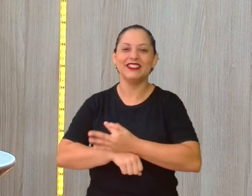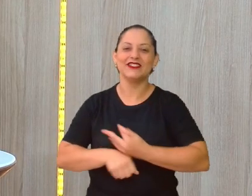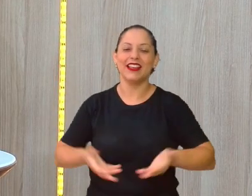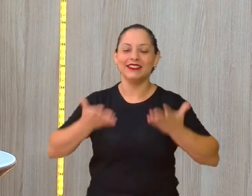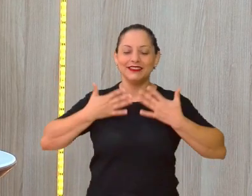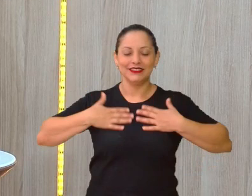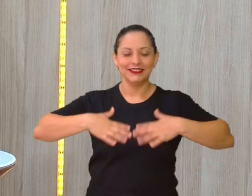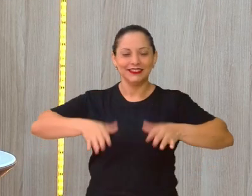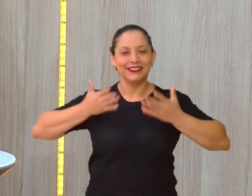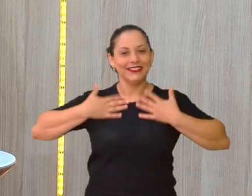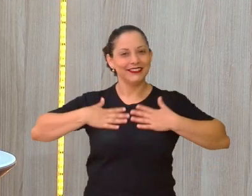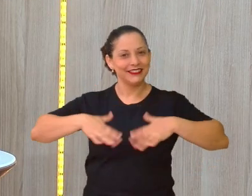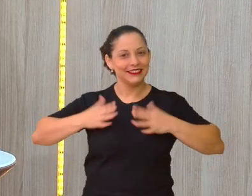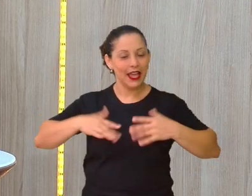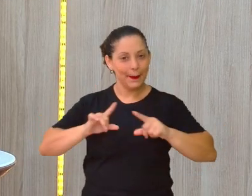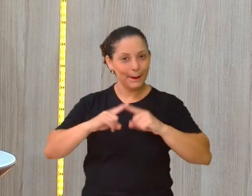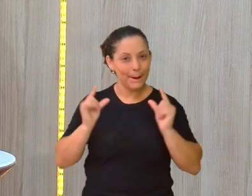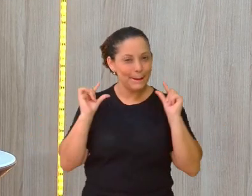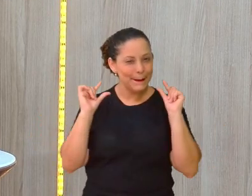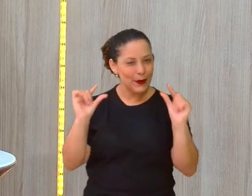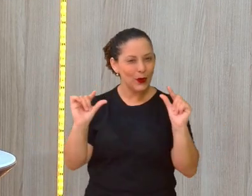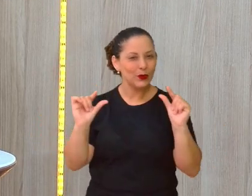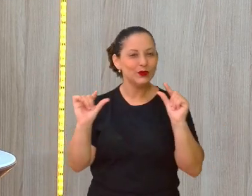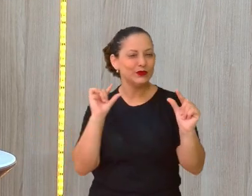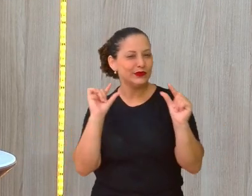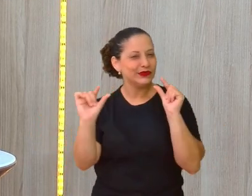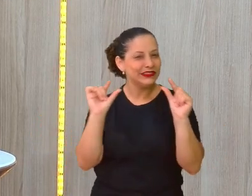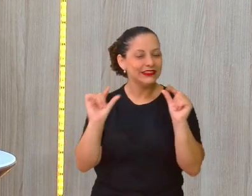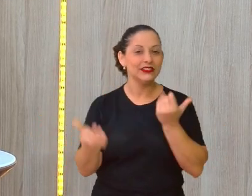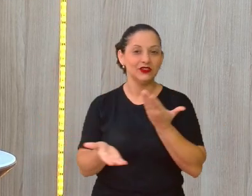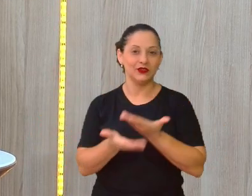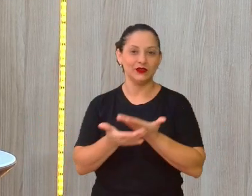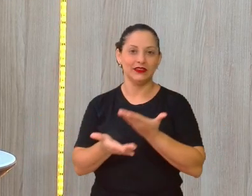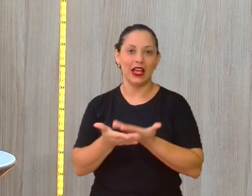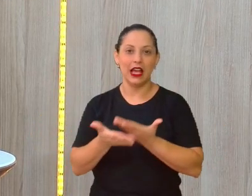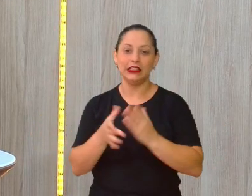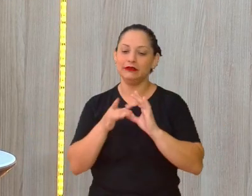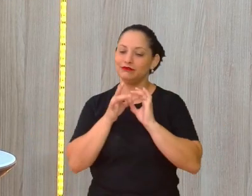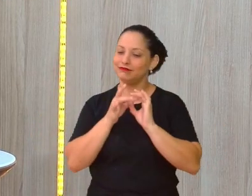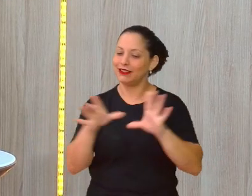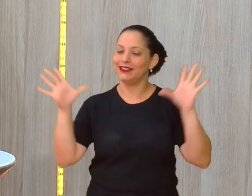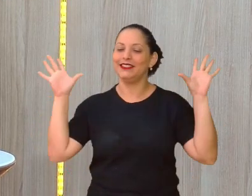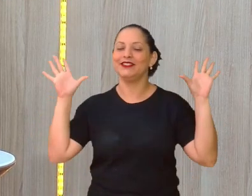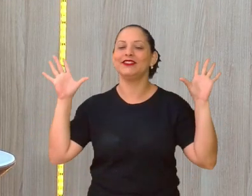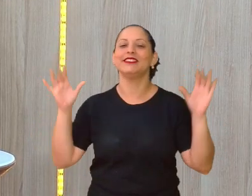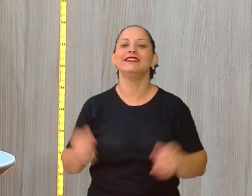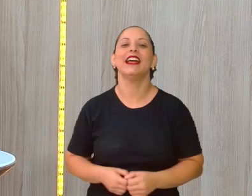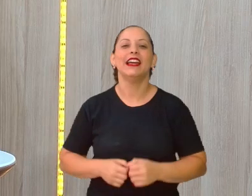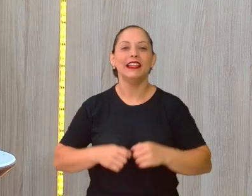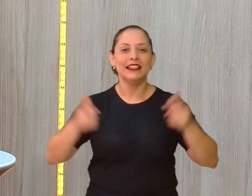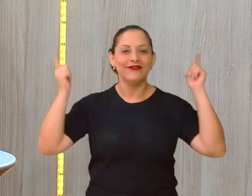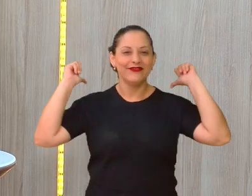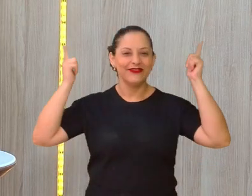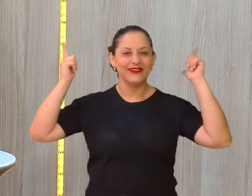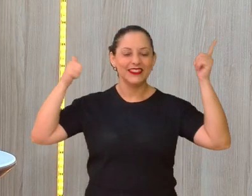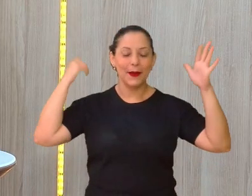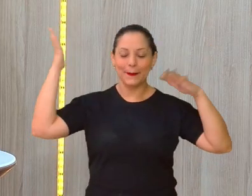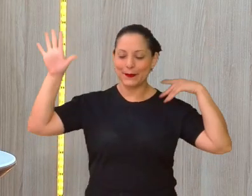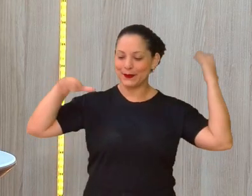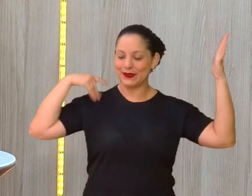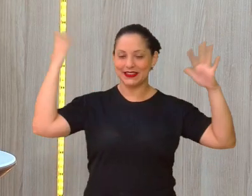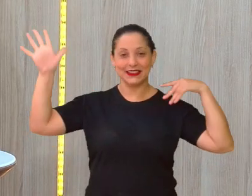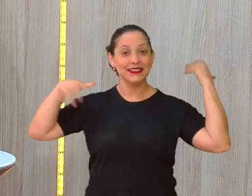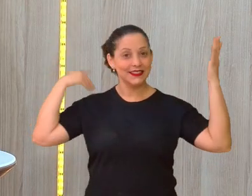ainda tem mais um pouquinho de estudo para a gente poder ficar livre e curtir aí as férias, passear, Que é muito bom